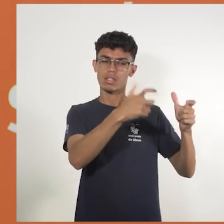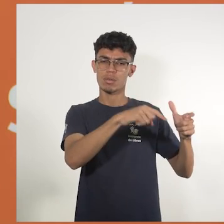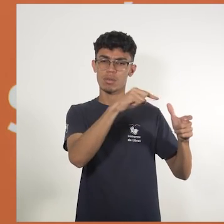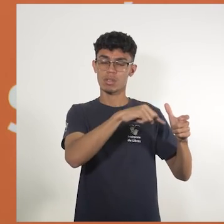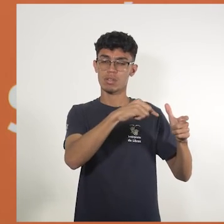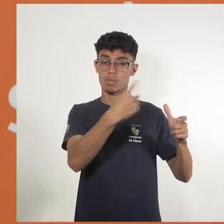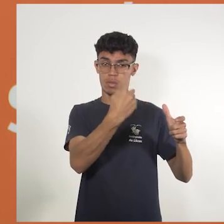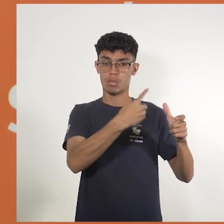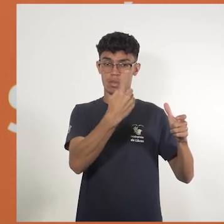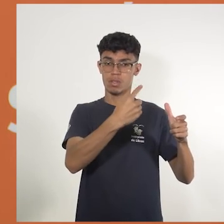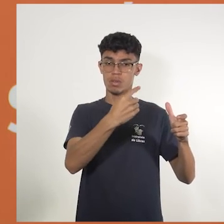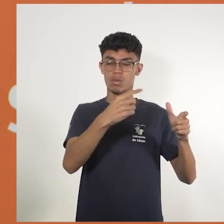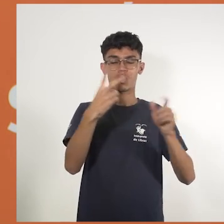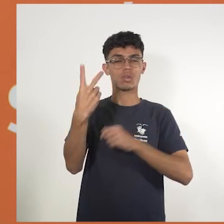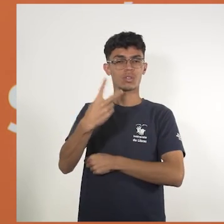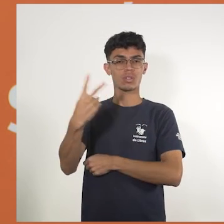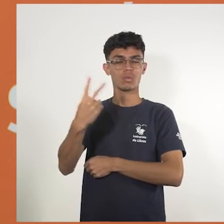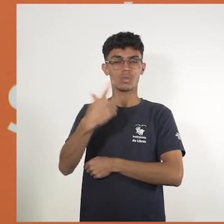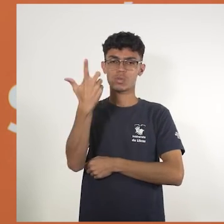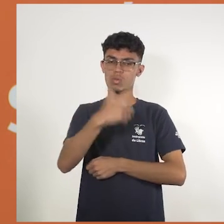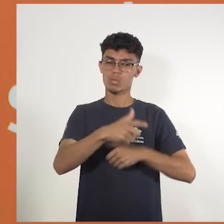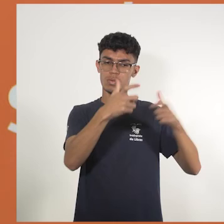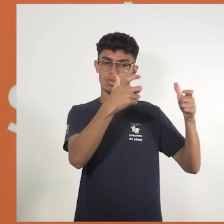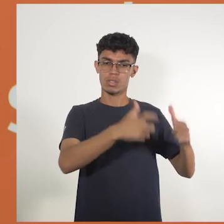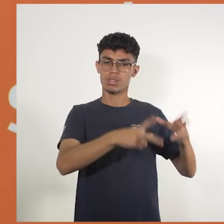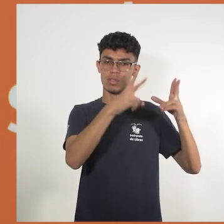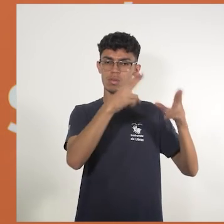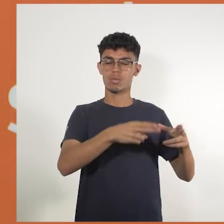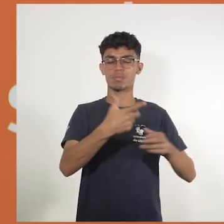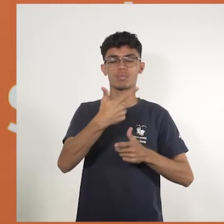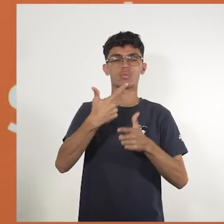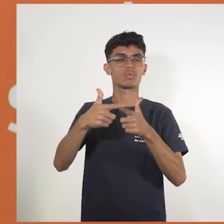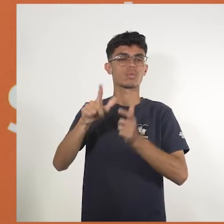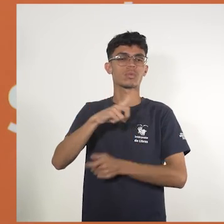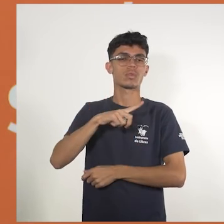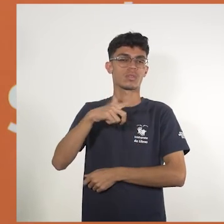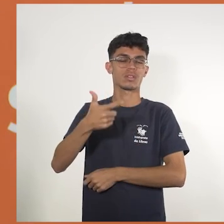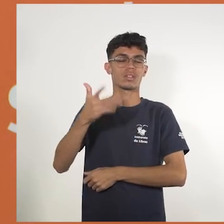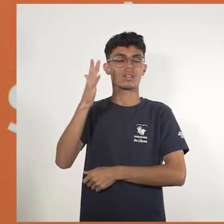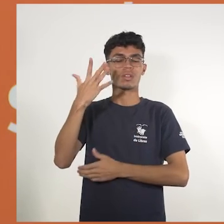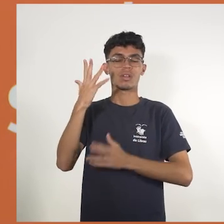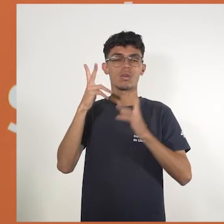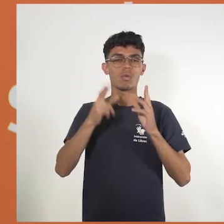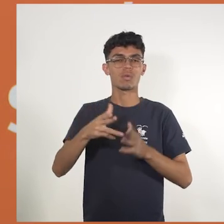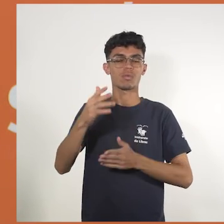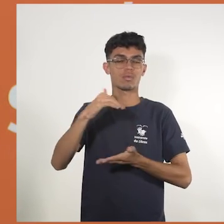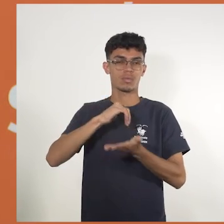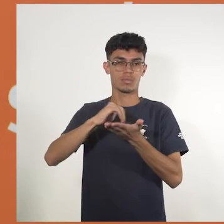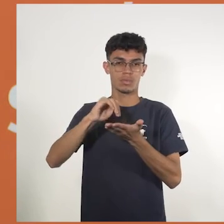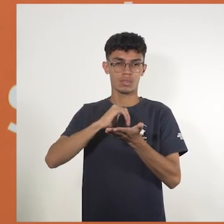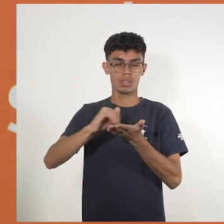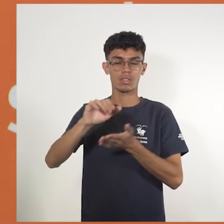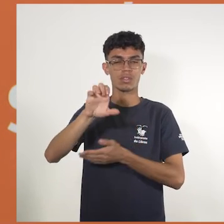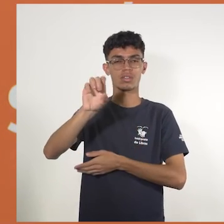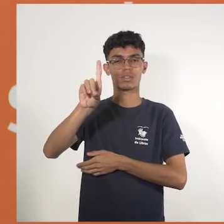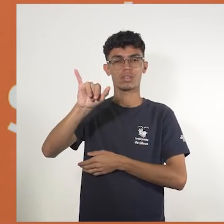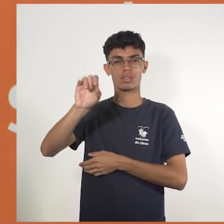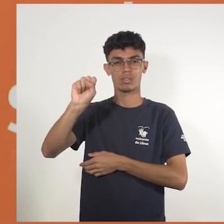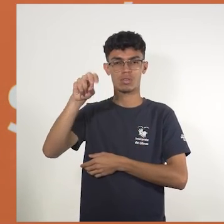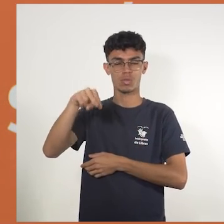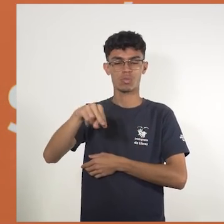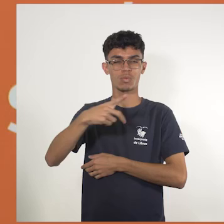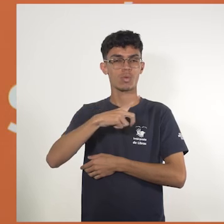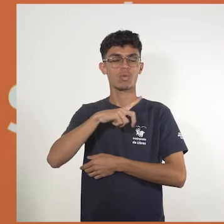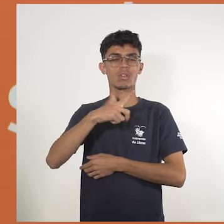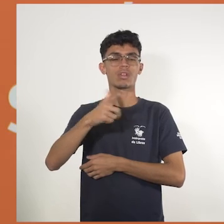primeira dose, para a gente não ter, às vezes, esse problema. Mas, como o secretário Edson falou, não existe a falta da vacina.